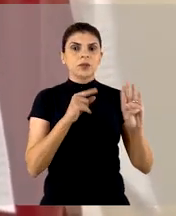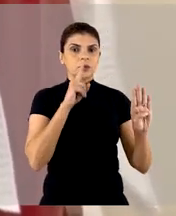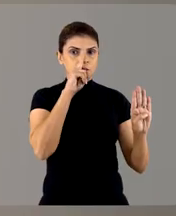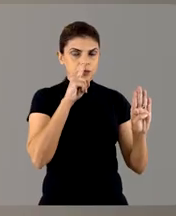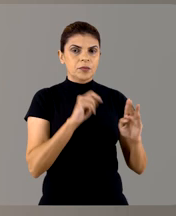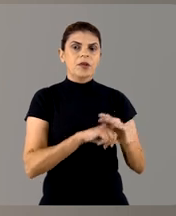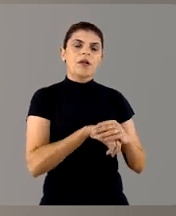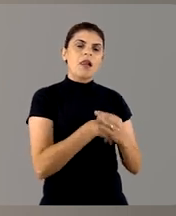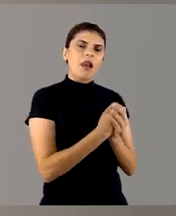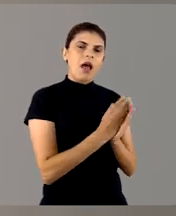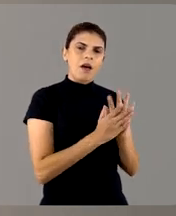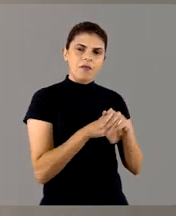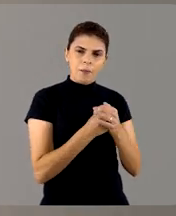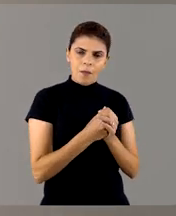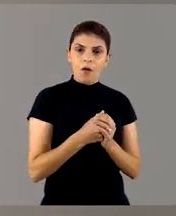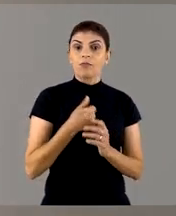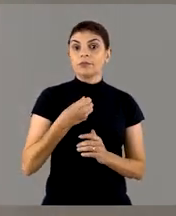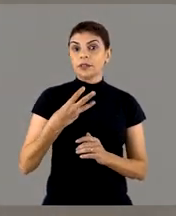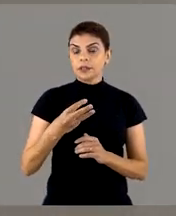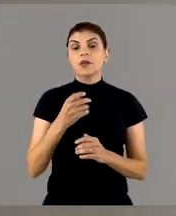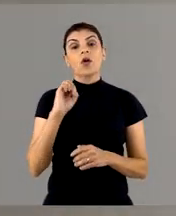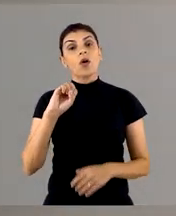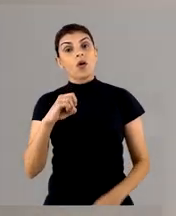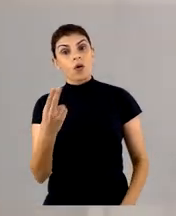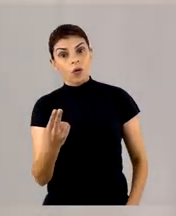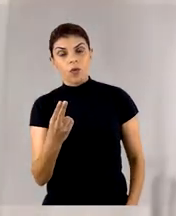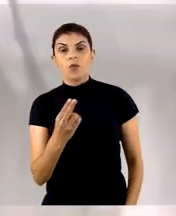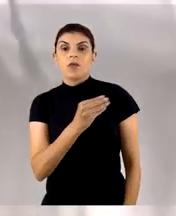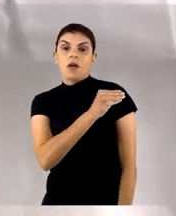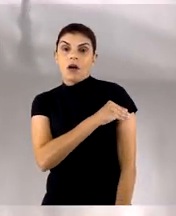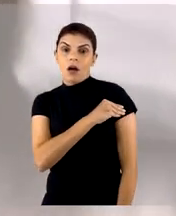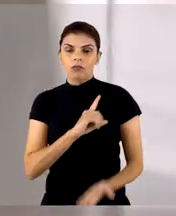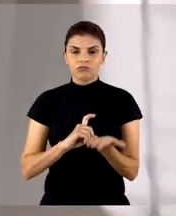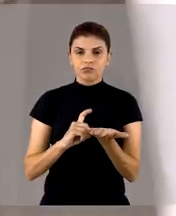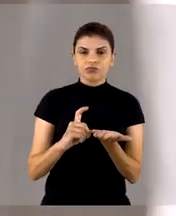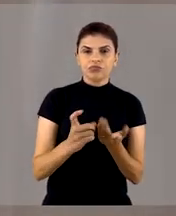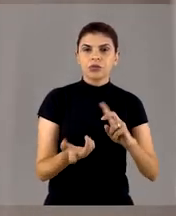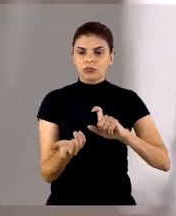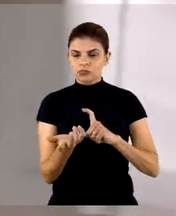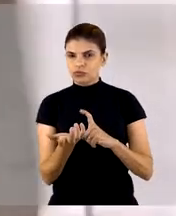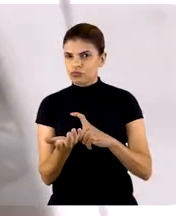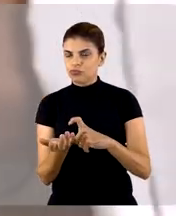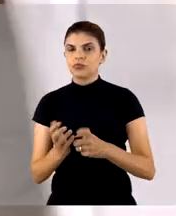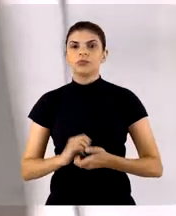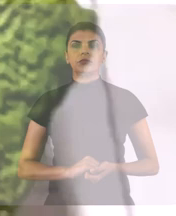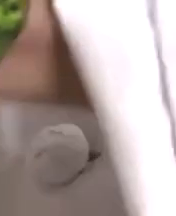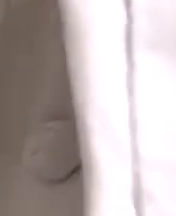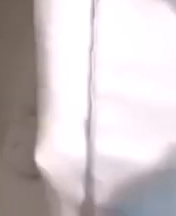Passo 13. Lave bem as mãos com água e sabão ou gel com álcool.